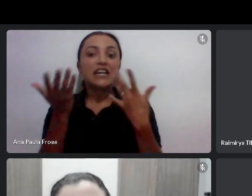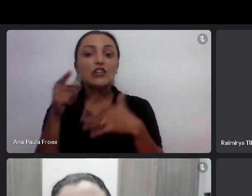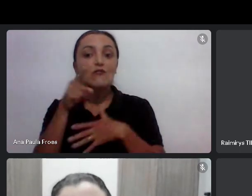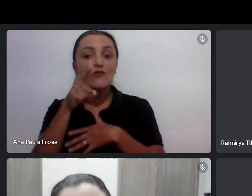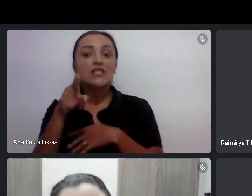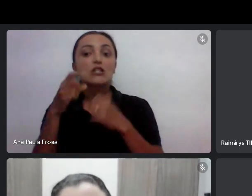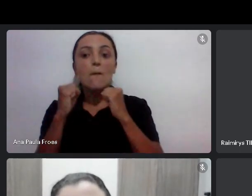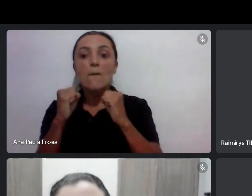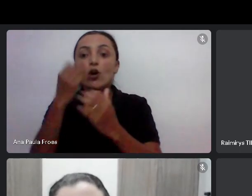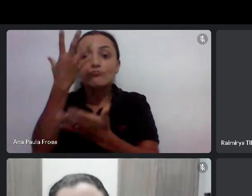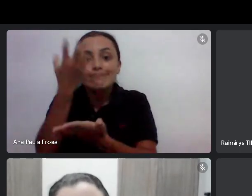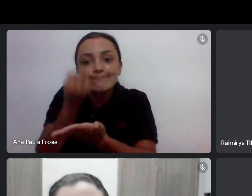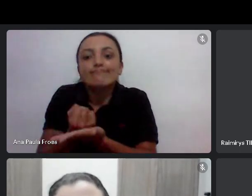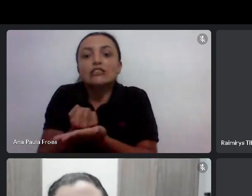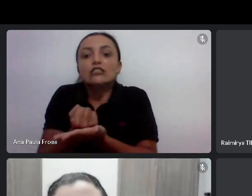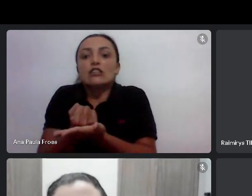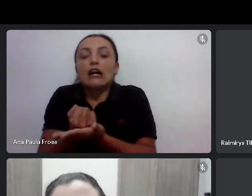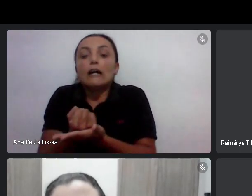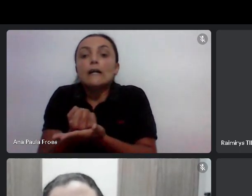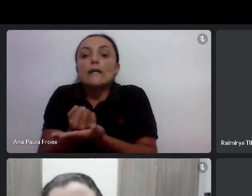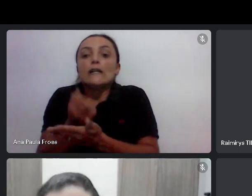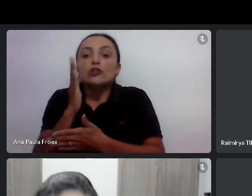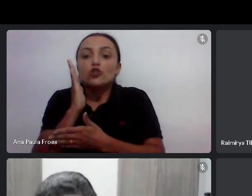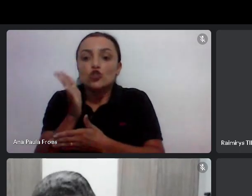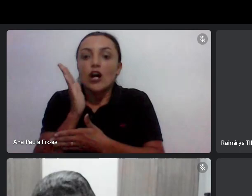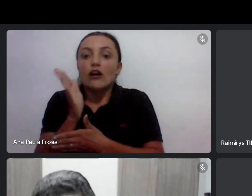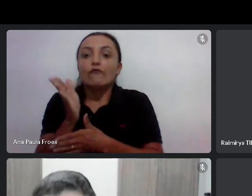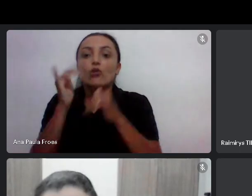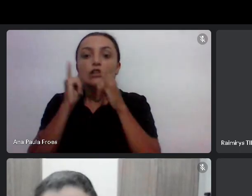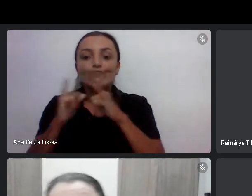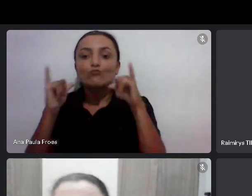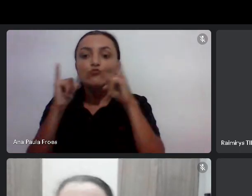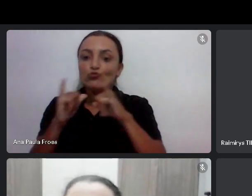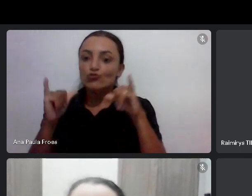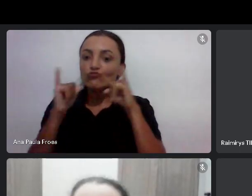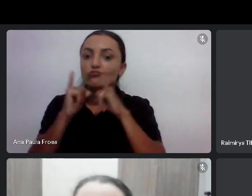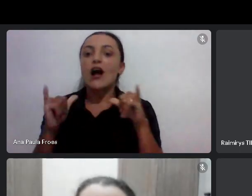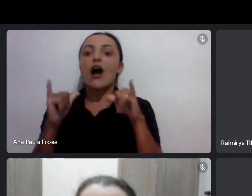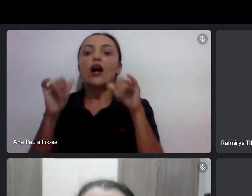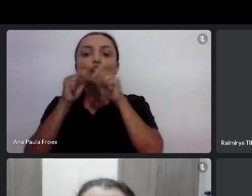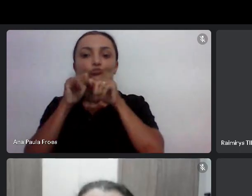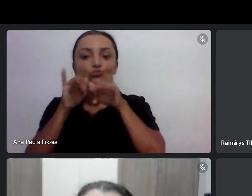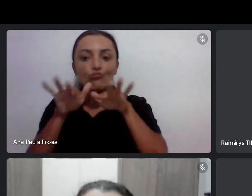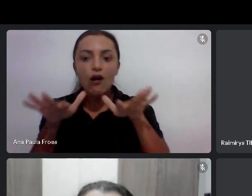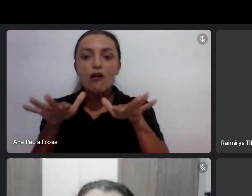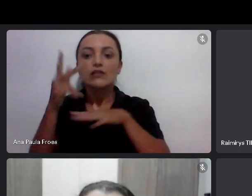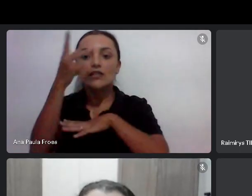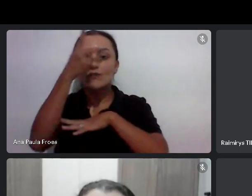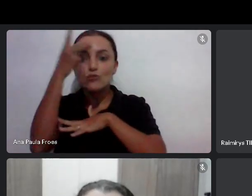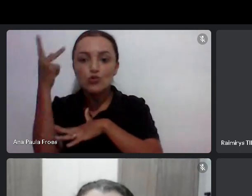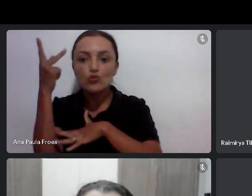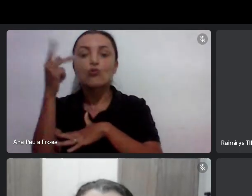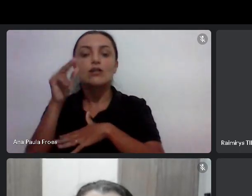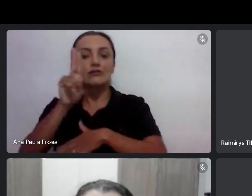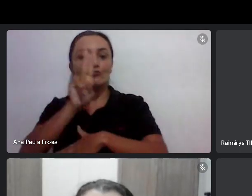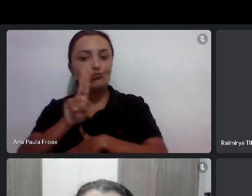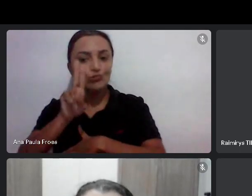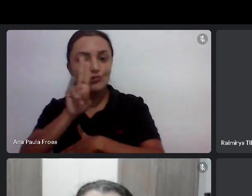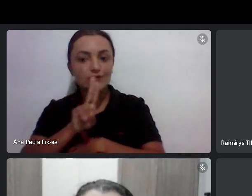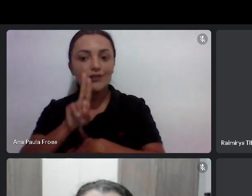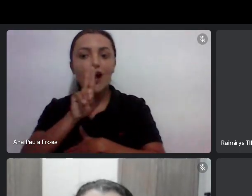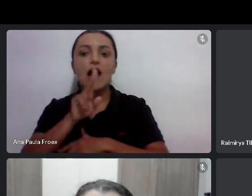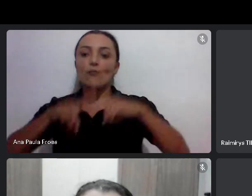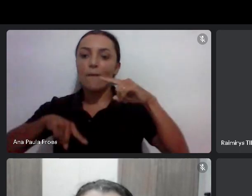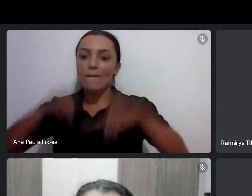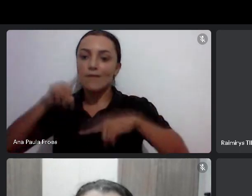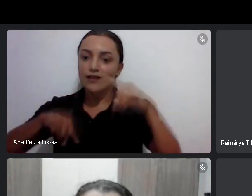ele, já foi divulgado justamente para que seja propagado e as pessoas o utilizem. Muito obrigada. Léo,